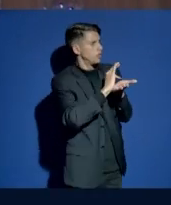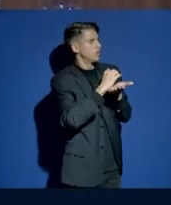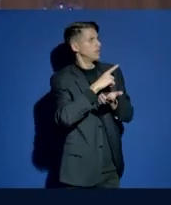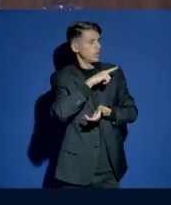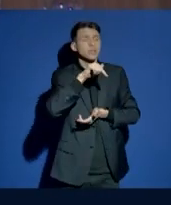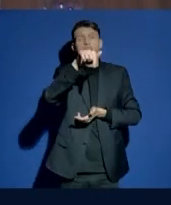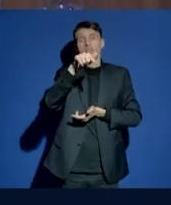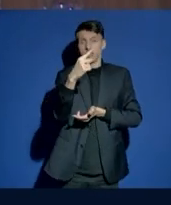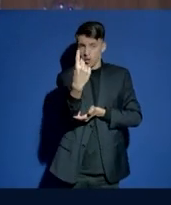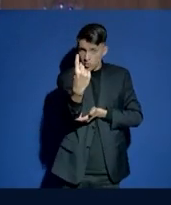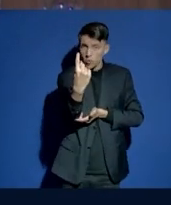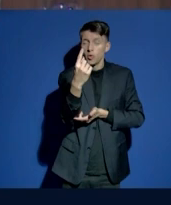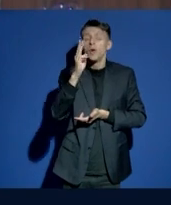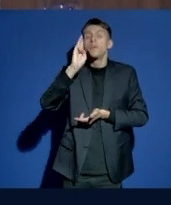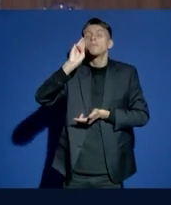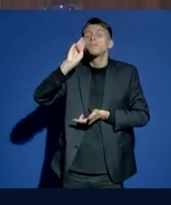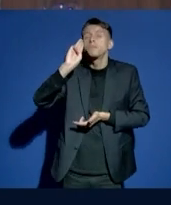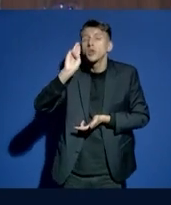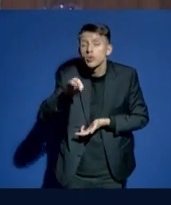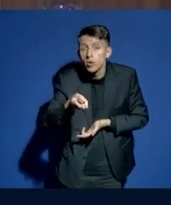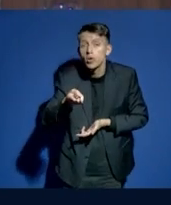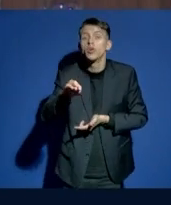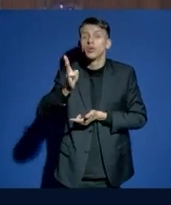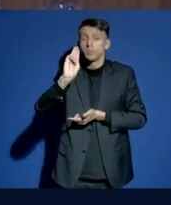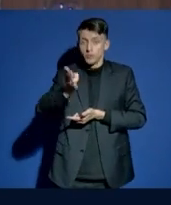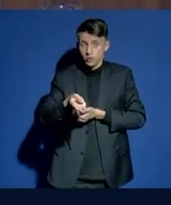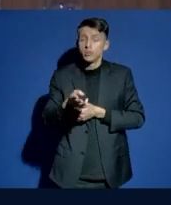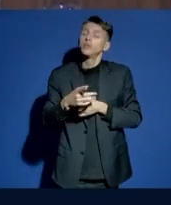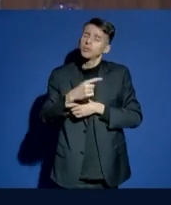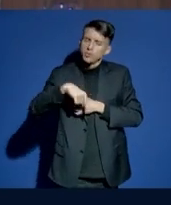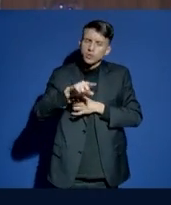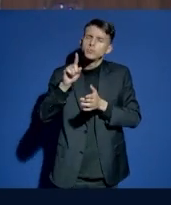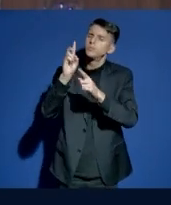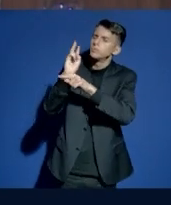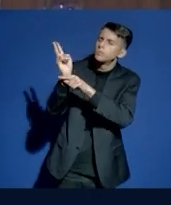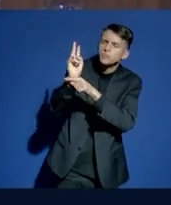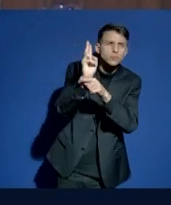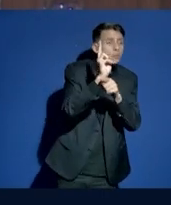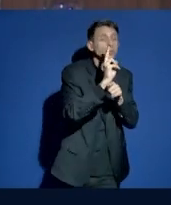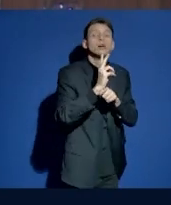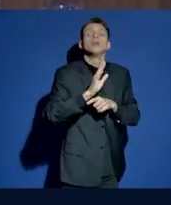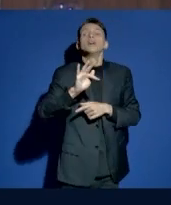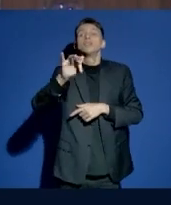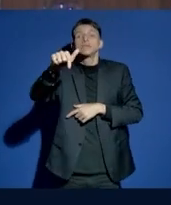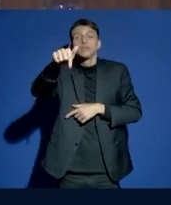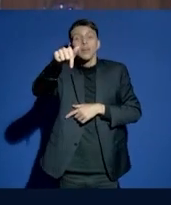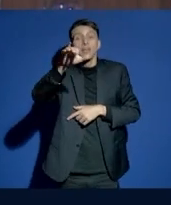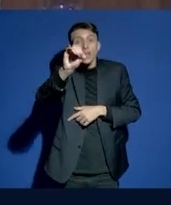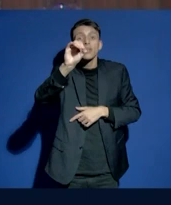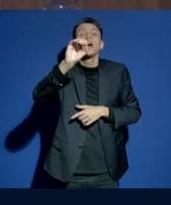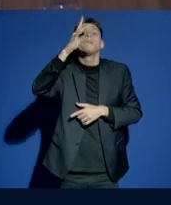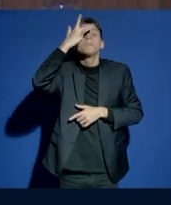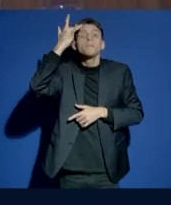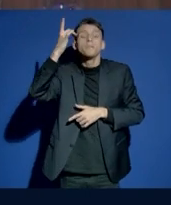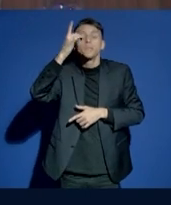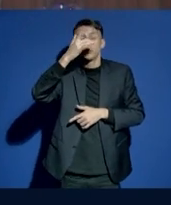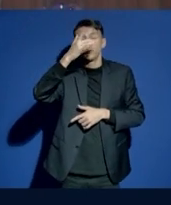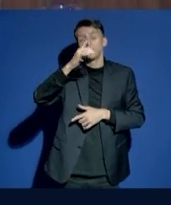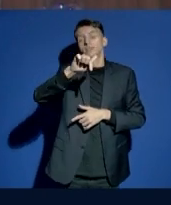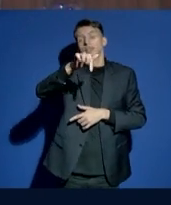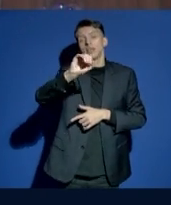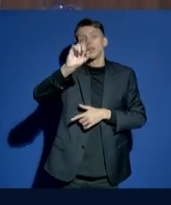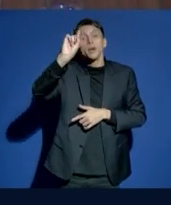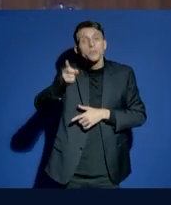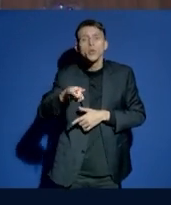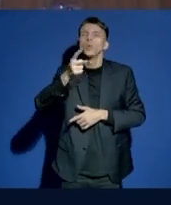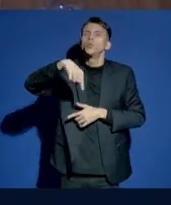71 milhões de hectares que são monitorados, né, mais 70 mil potencial fornecedores que nós monitoramos de